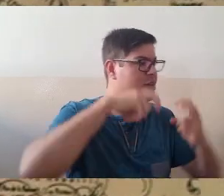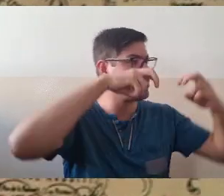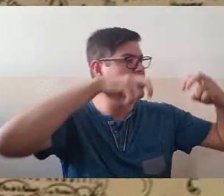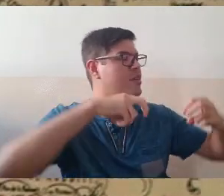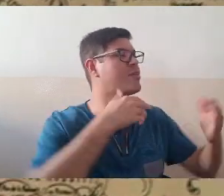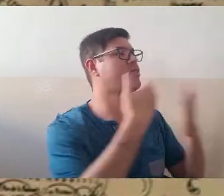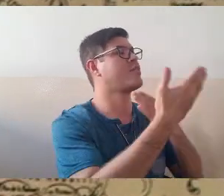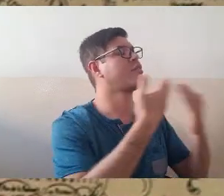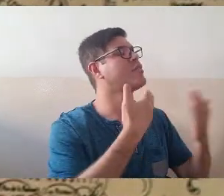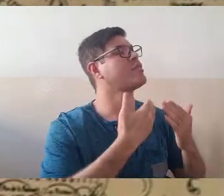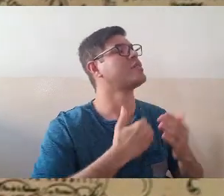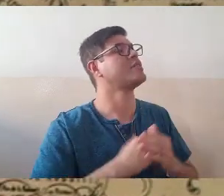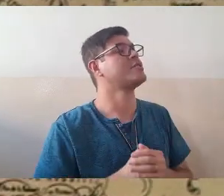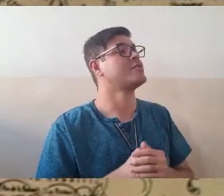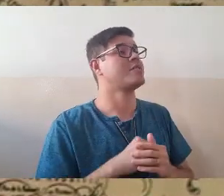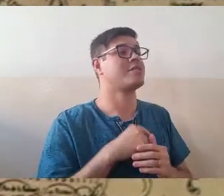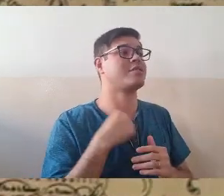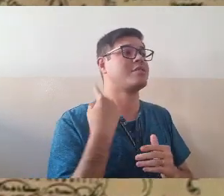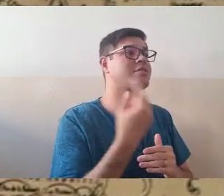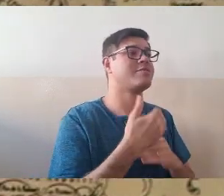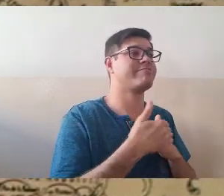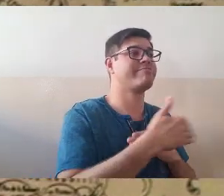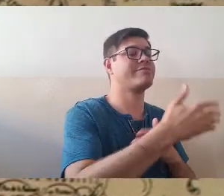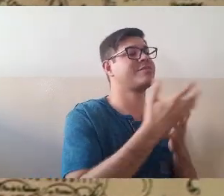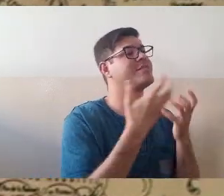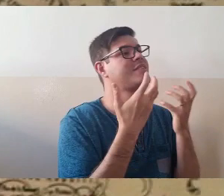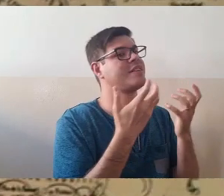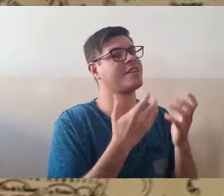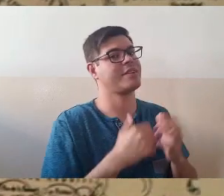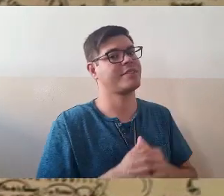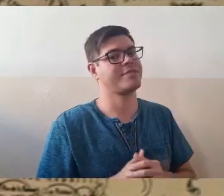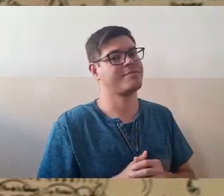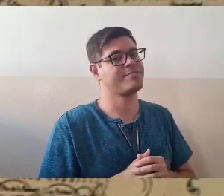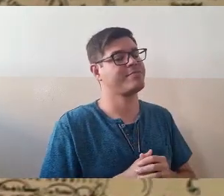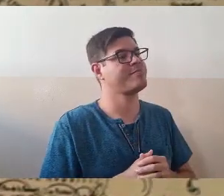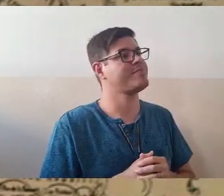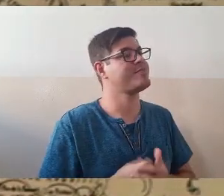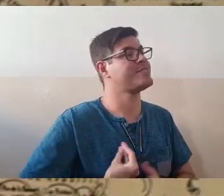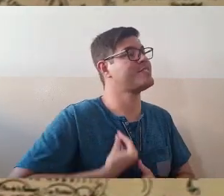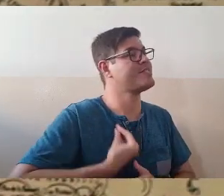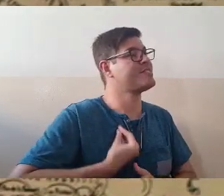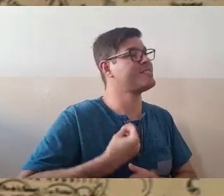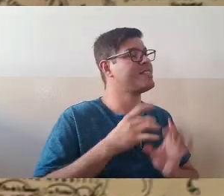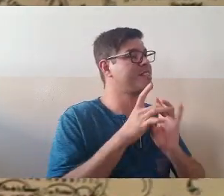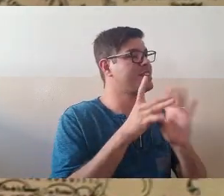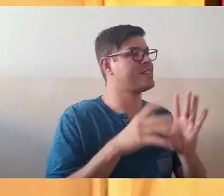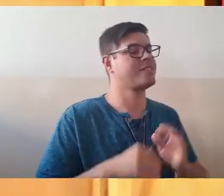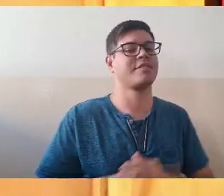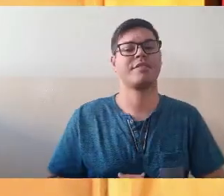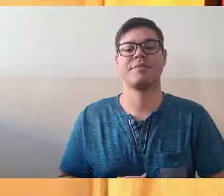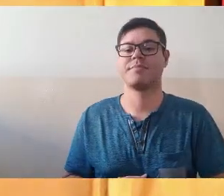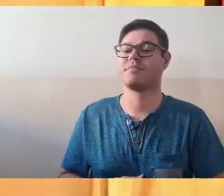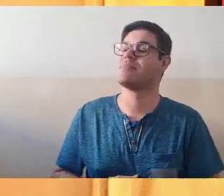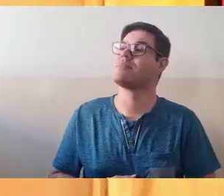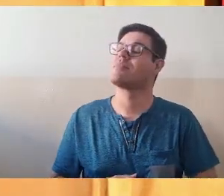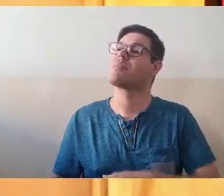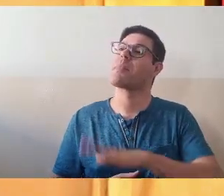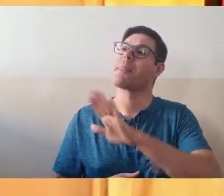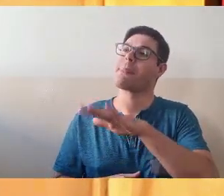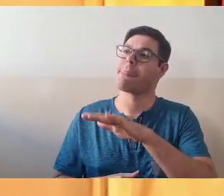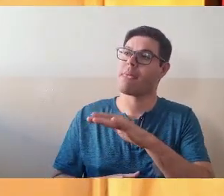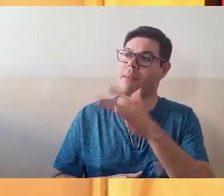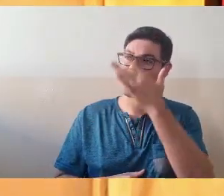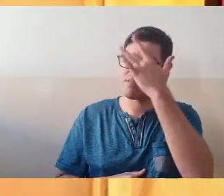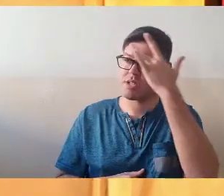que nós seguimos em frente, enquanto a vida nos deixar. Fredo, só me diga uma coisa, quem quiser participar dessas oficinas, o que